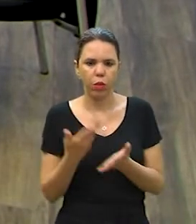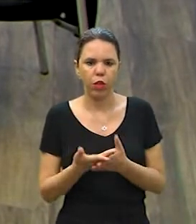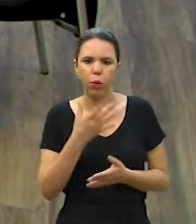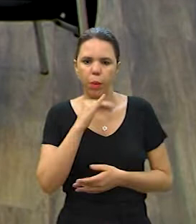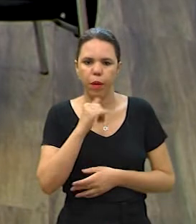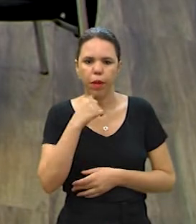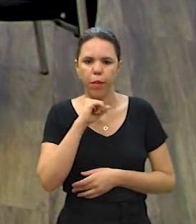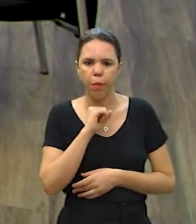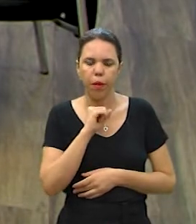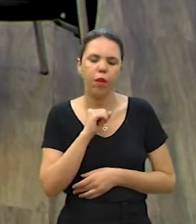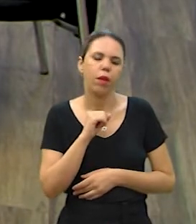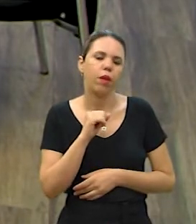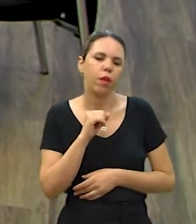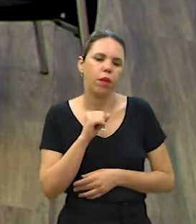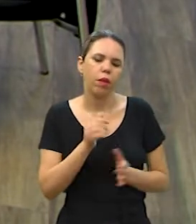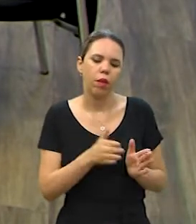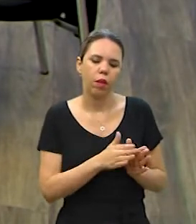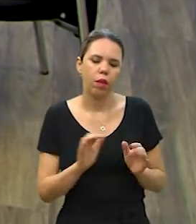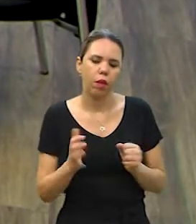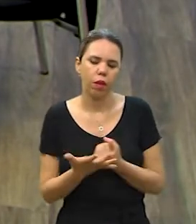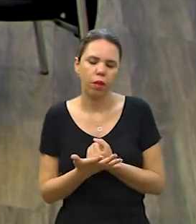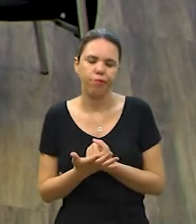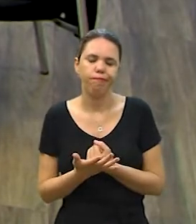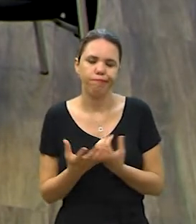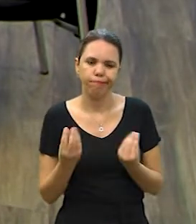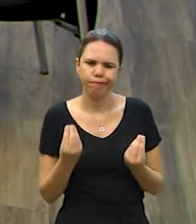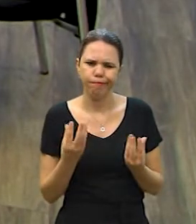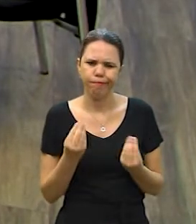da pandemia. 130 mil,